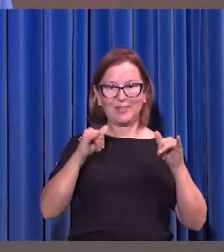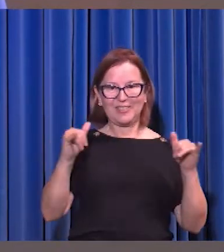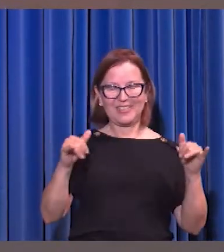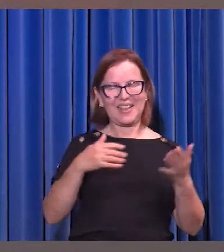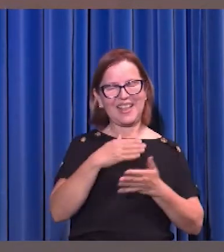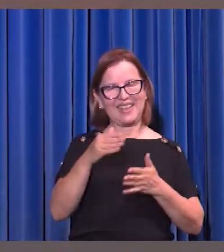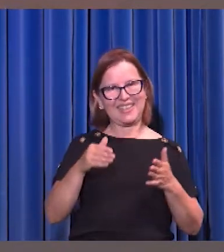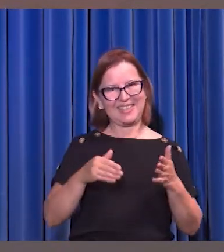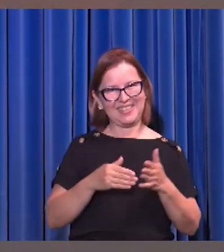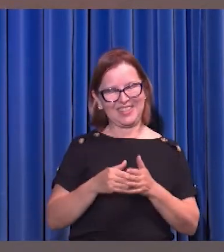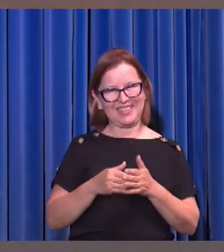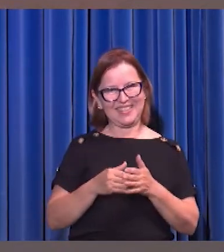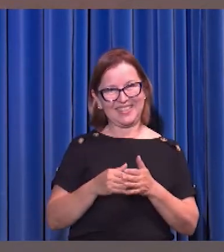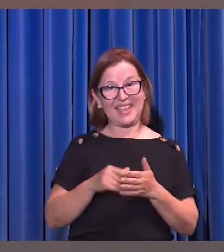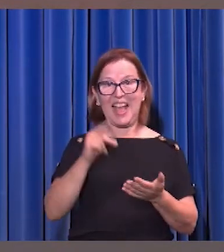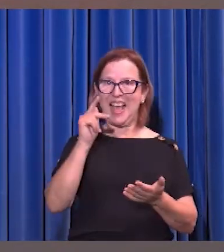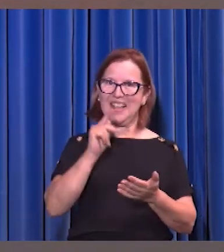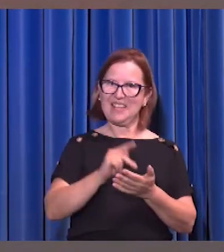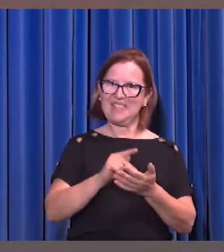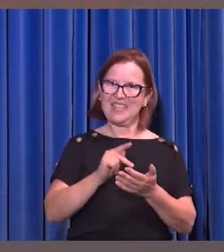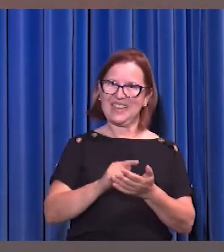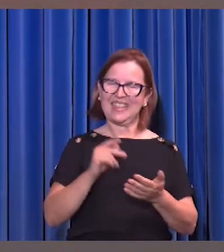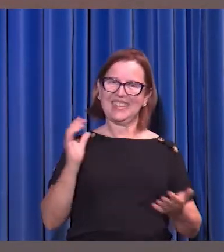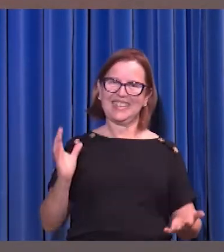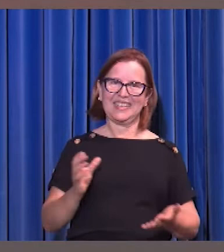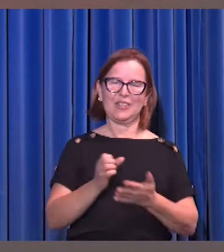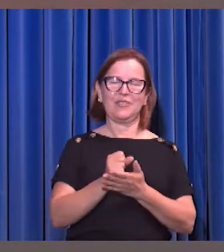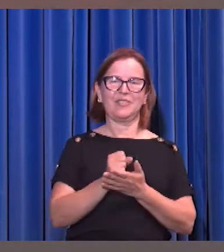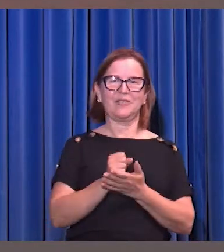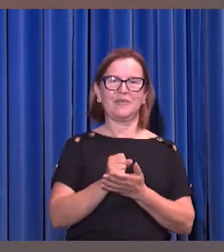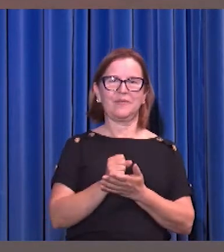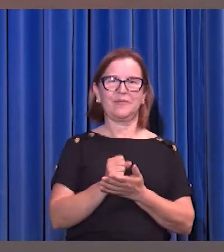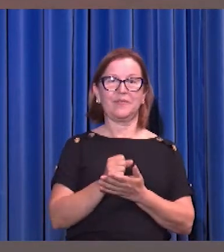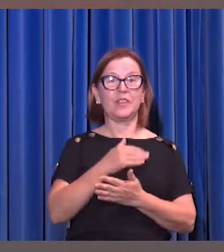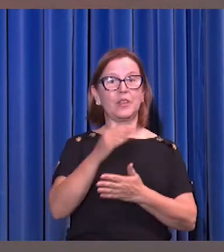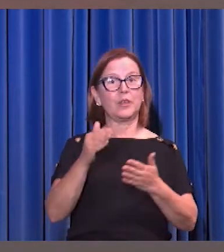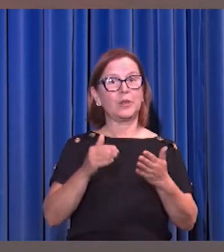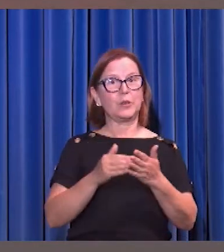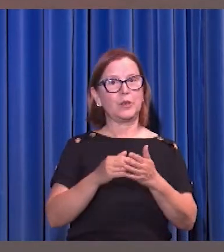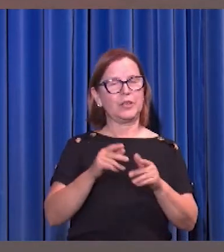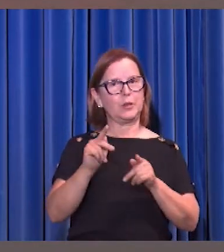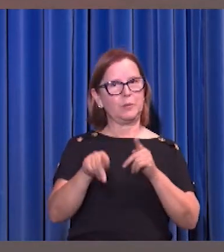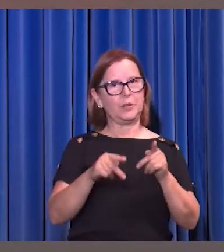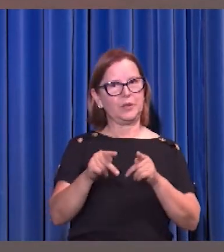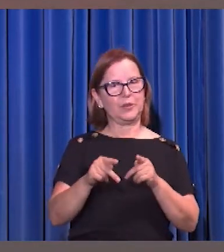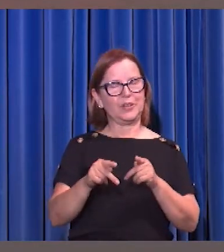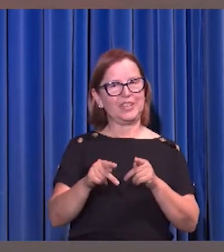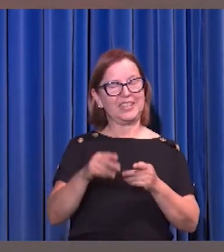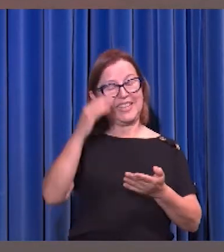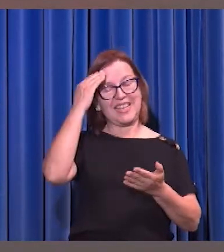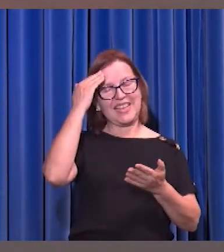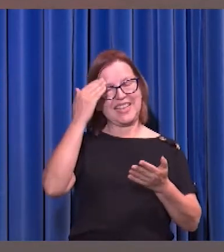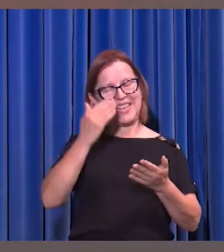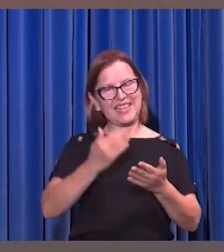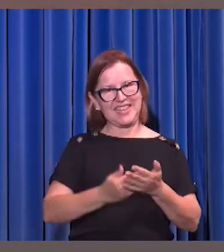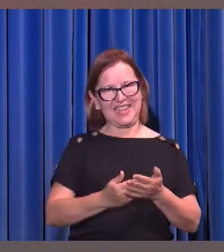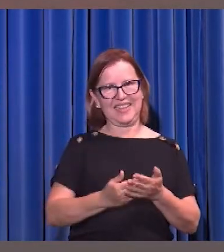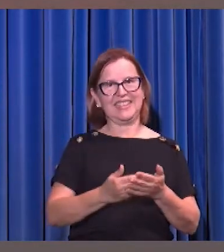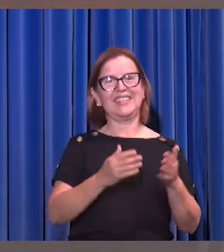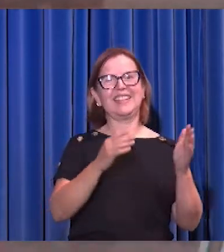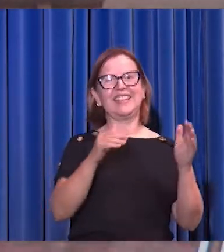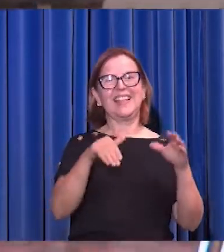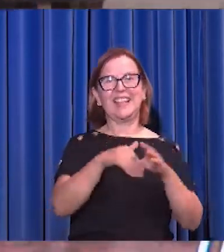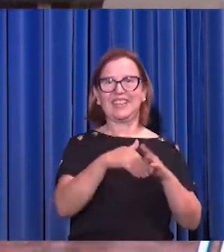todos a verdade da salvação, a todos aqueles que nele creem.